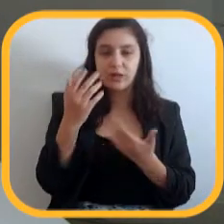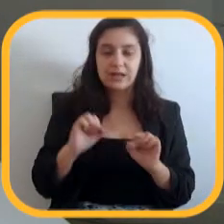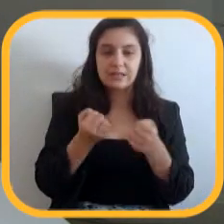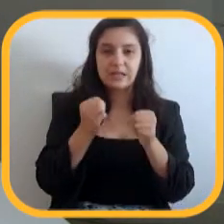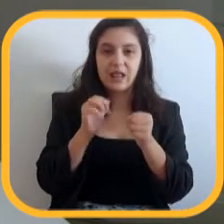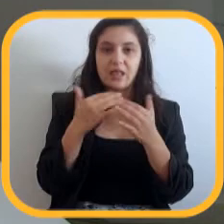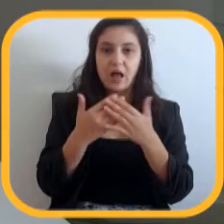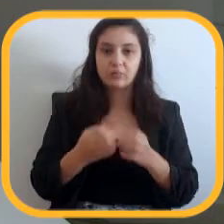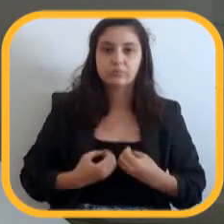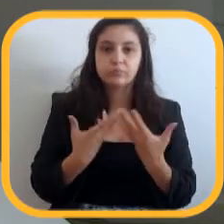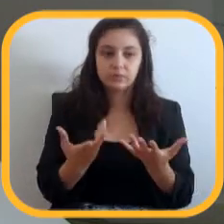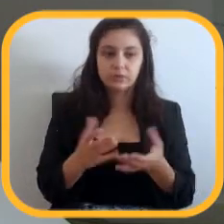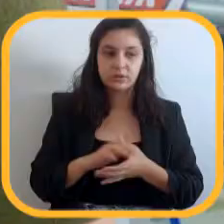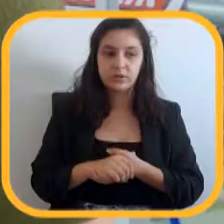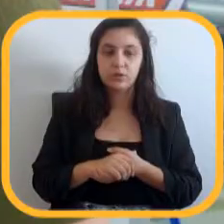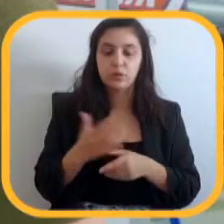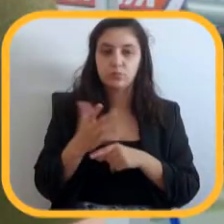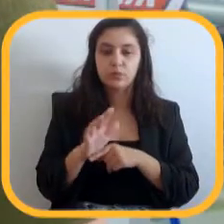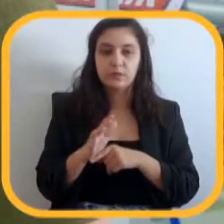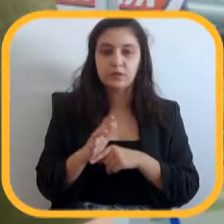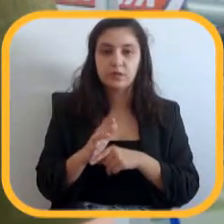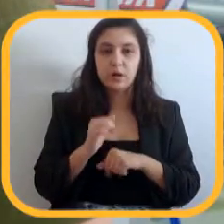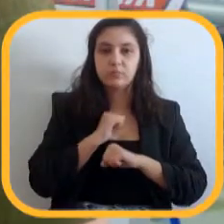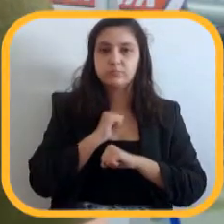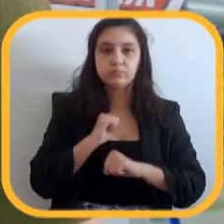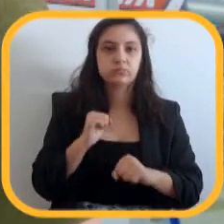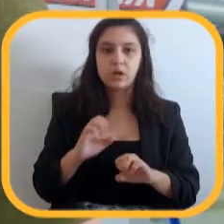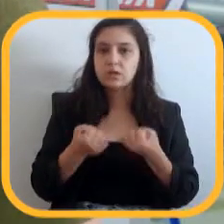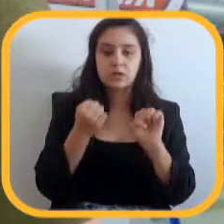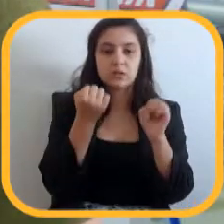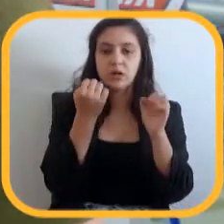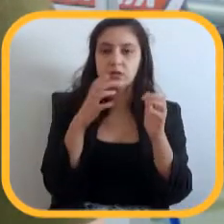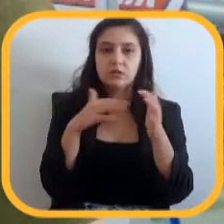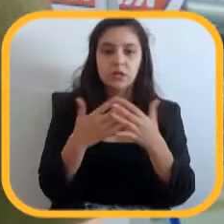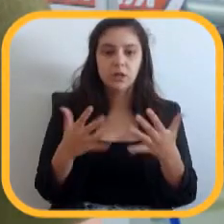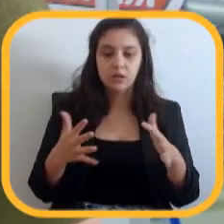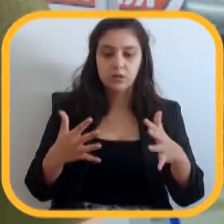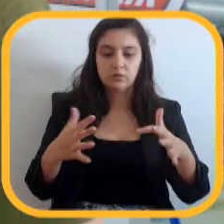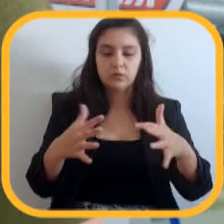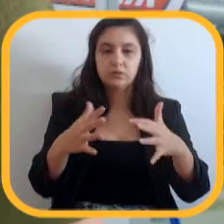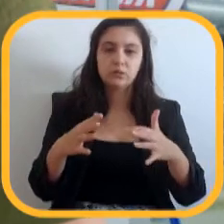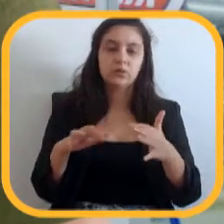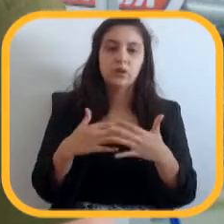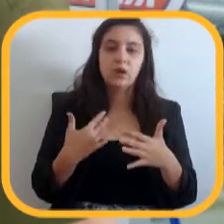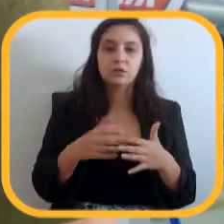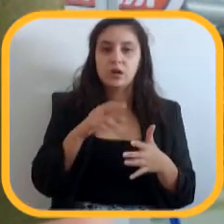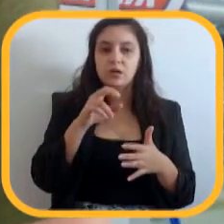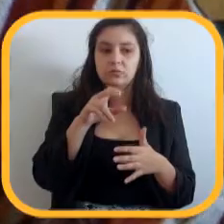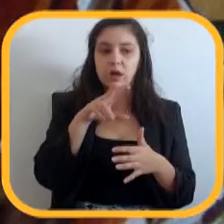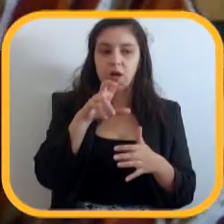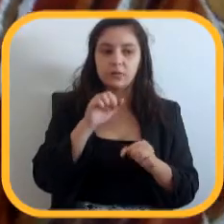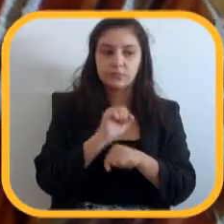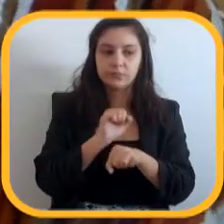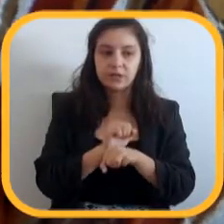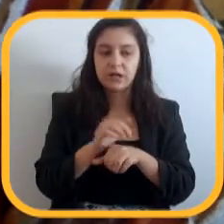de ansiedade se pode manifestar? Através de ataques de ansiedade, a pessoa ficar a tremer, falta de ar. Não